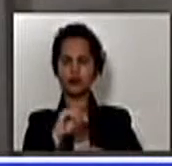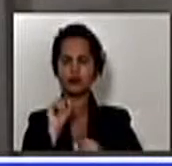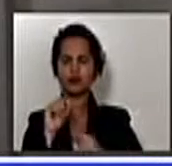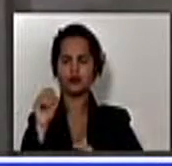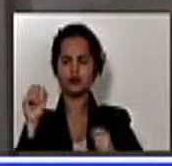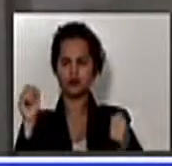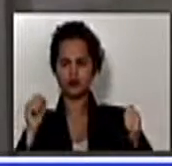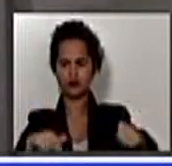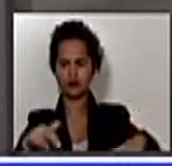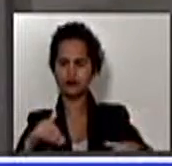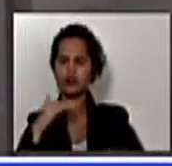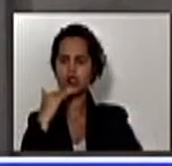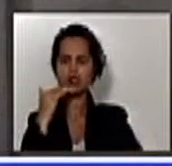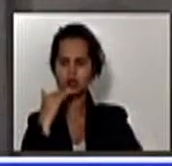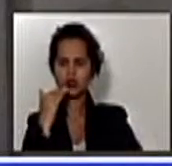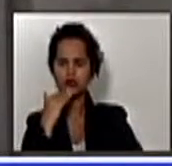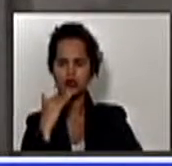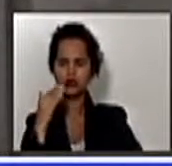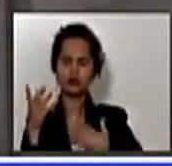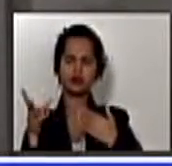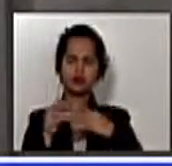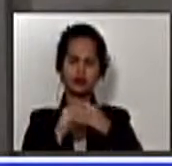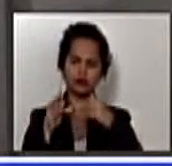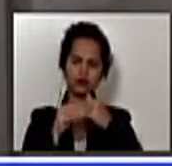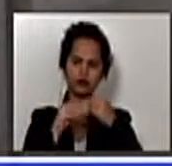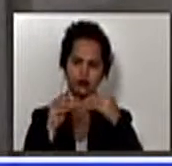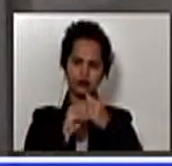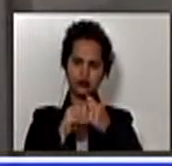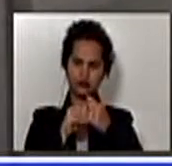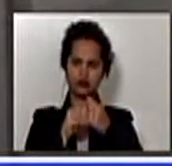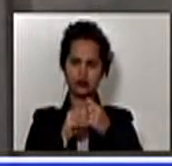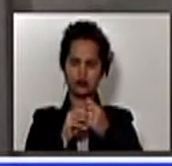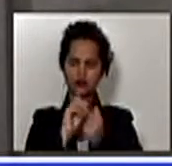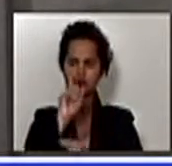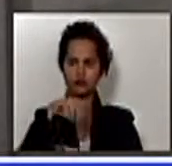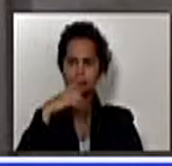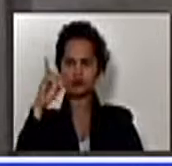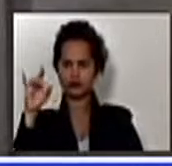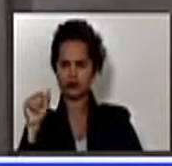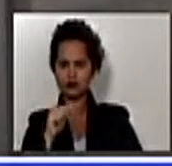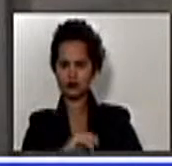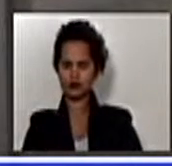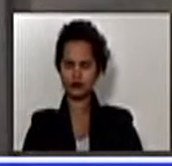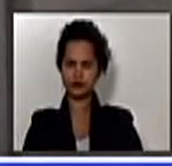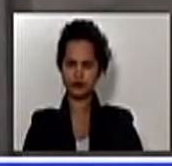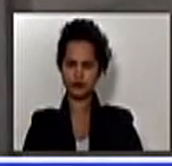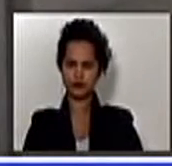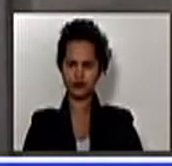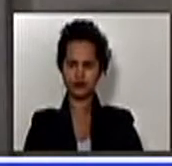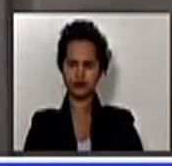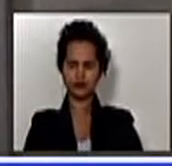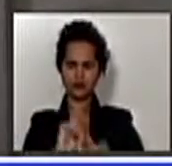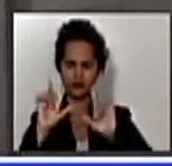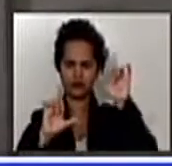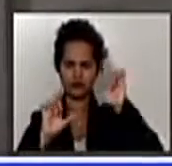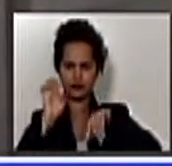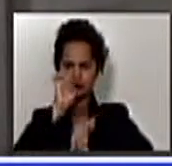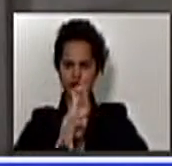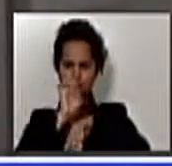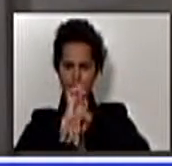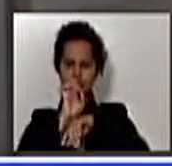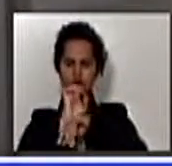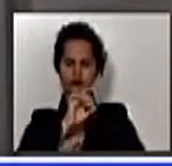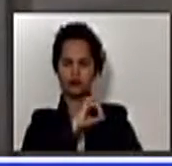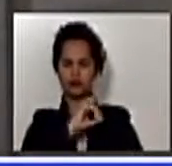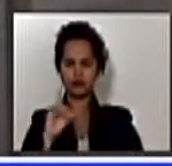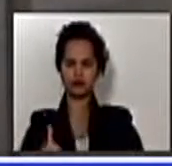desgaste. Aí botam emendas parlamentares, aí sai no outro dia nas grandes mídias do nosso estado.